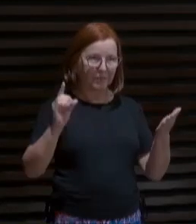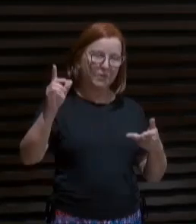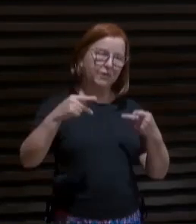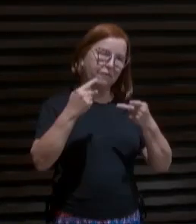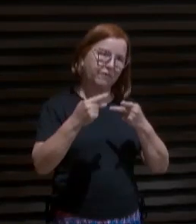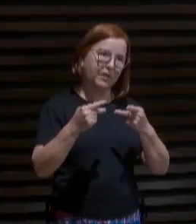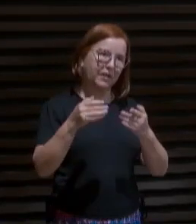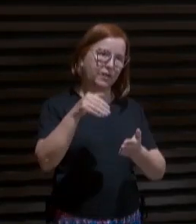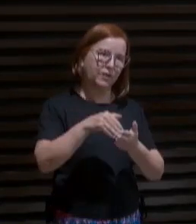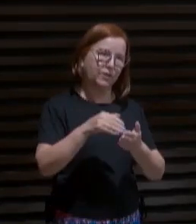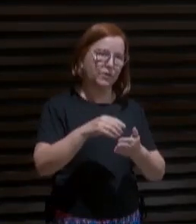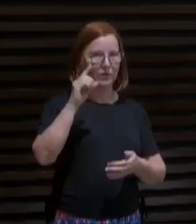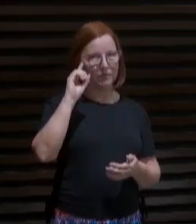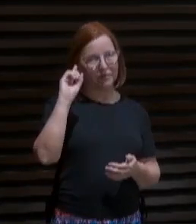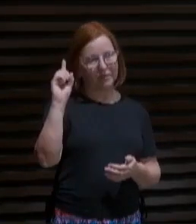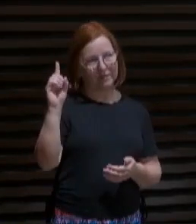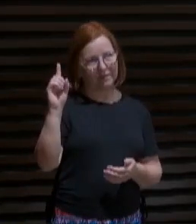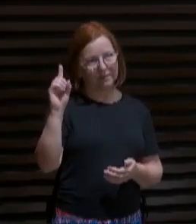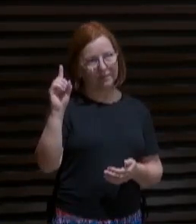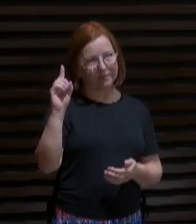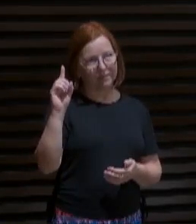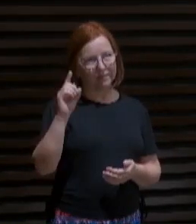últimos dias.